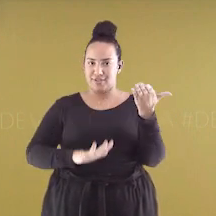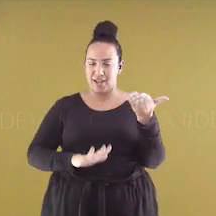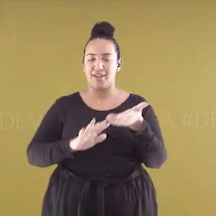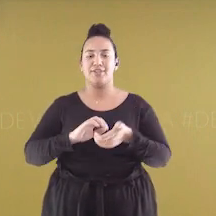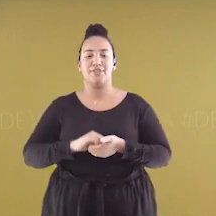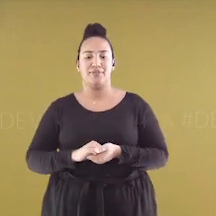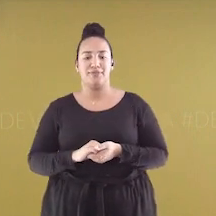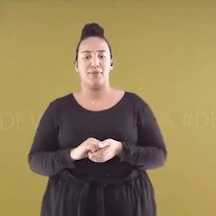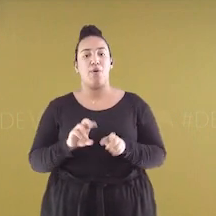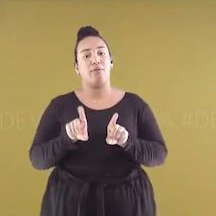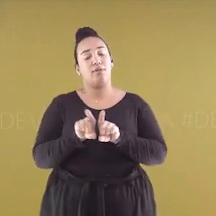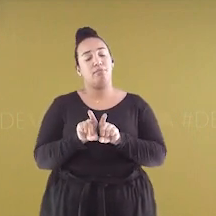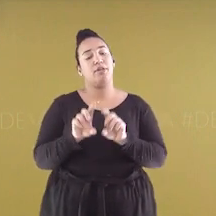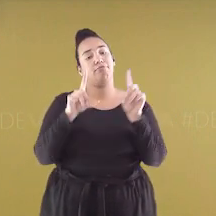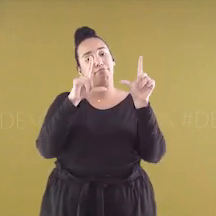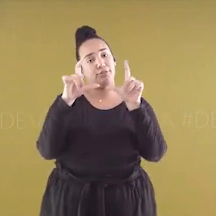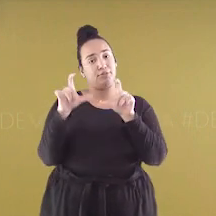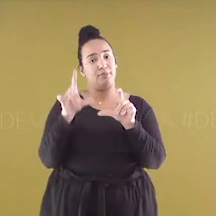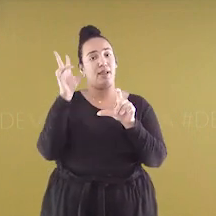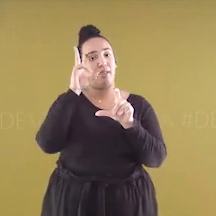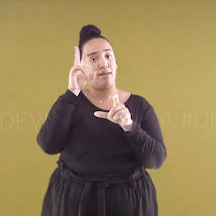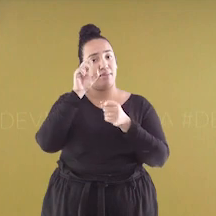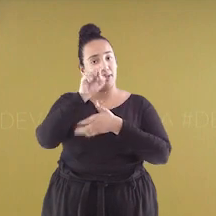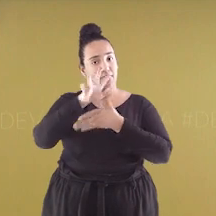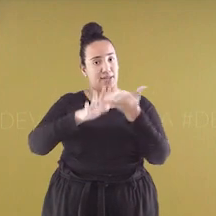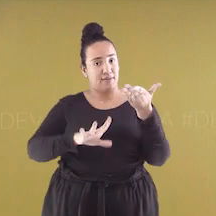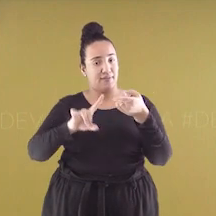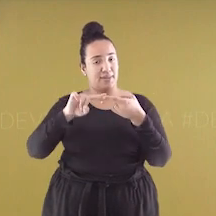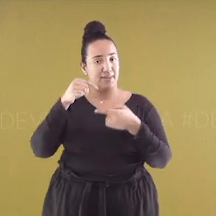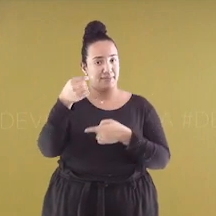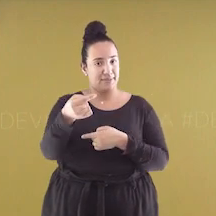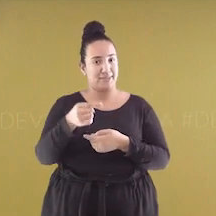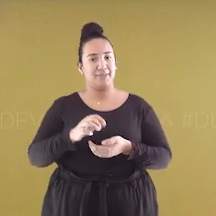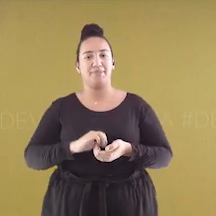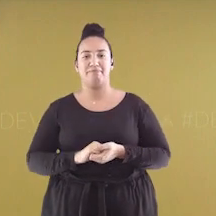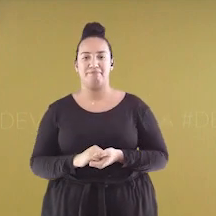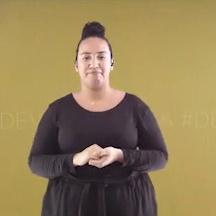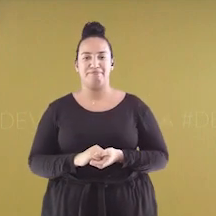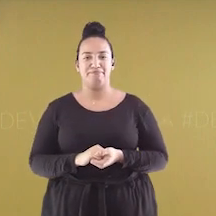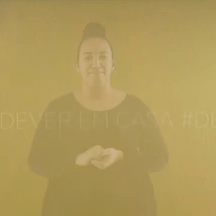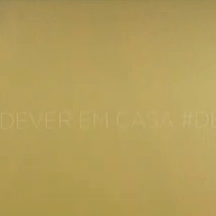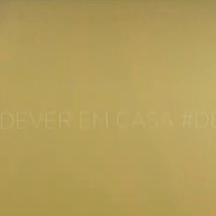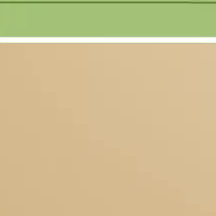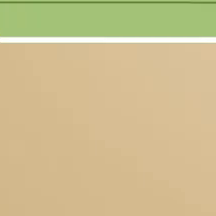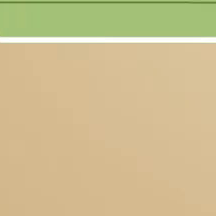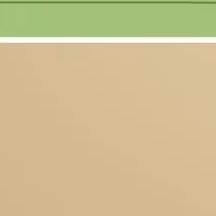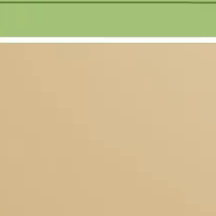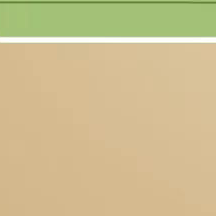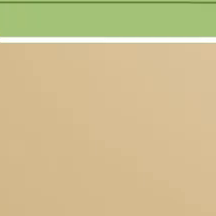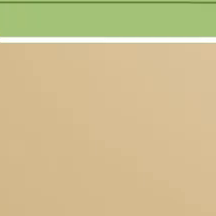da atividade ou tirar uma foto para se lembrar da atividade após a aula.